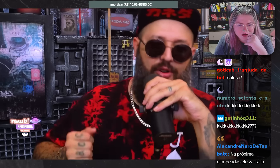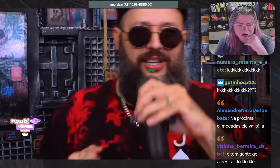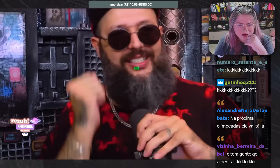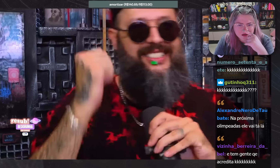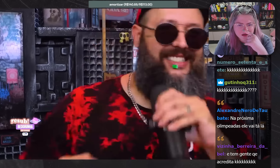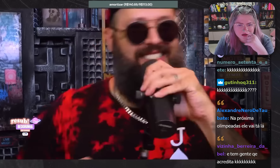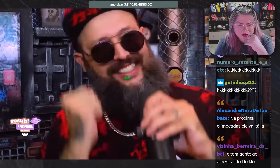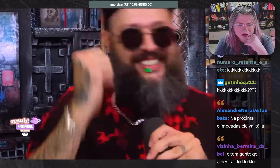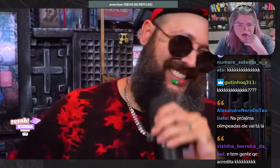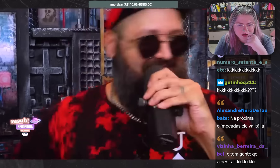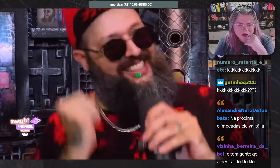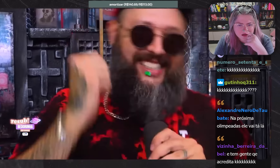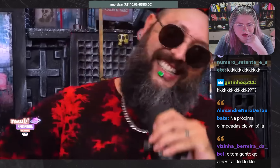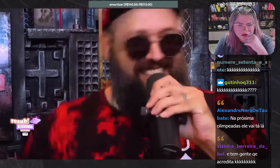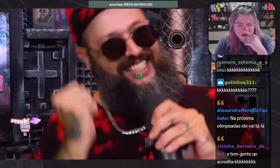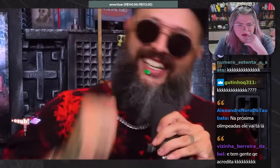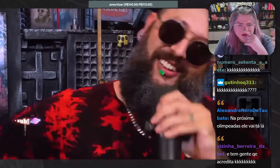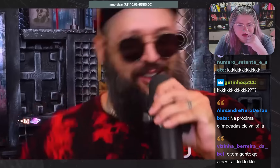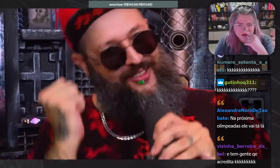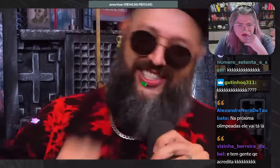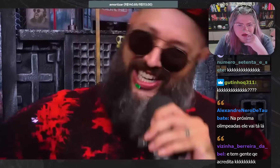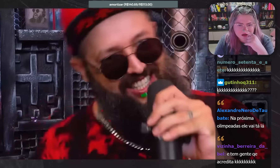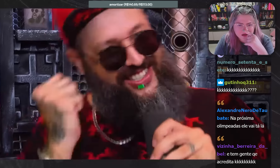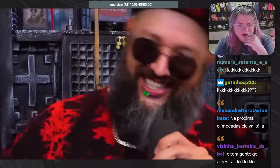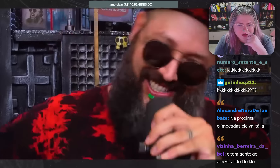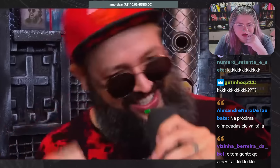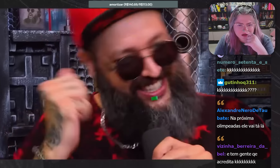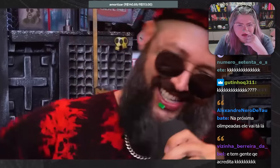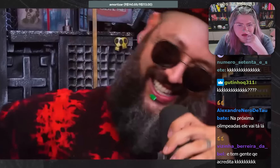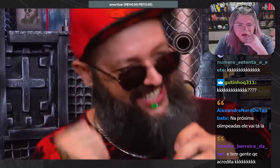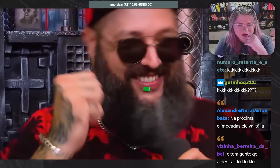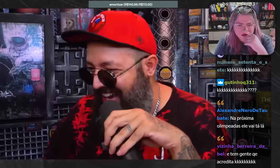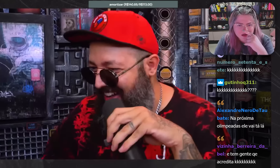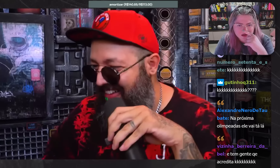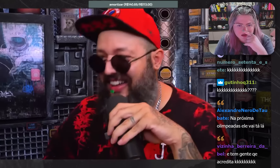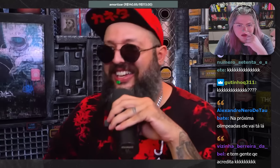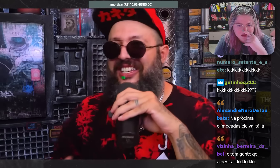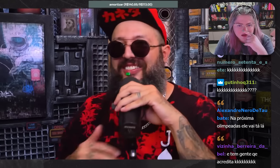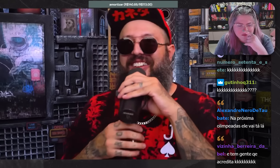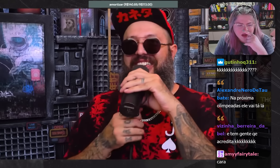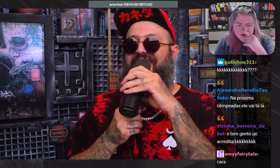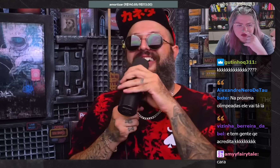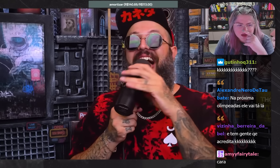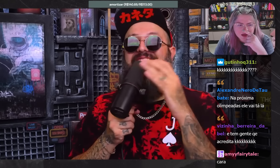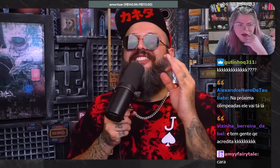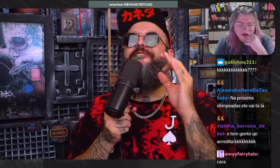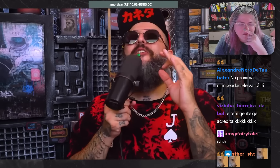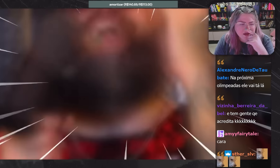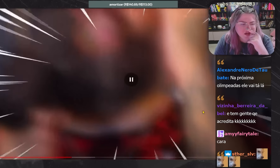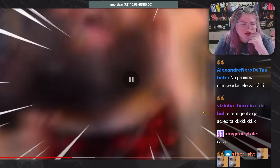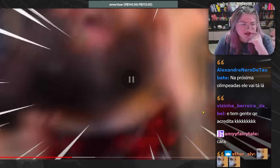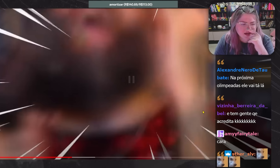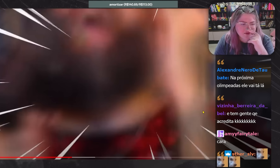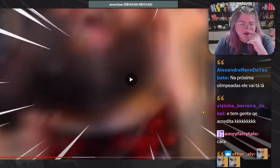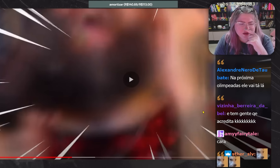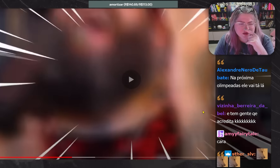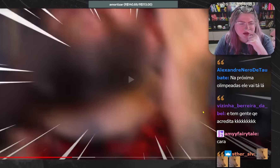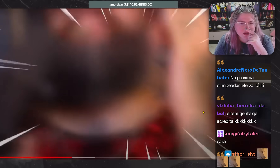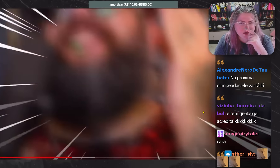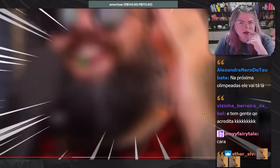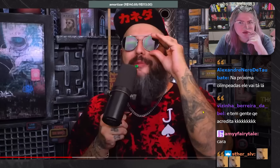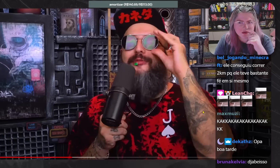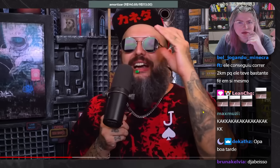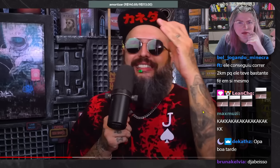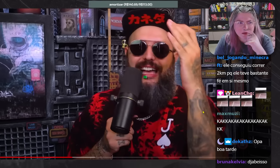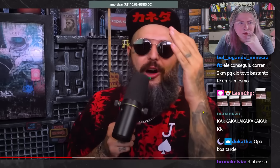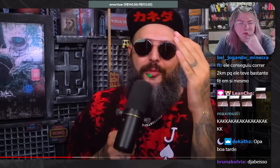Pera aí amor correu 23 dias espa pera pera que a gente vai ver aqui CL isso é mentira que ele falou isso